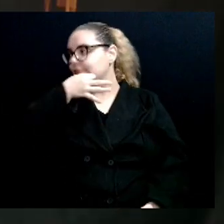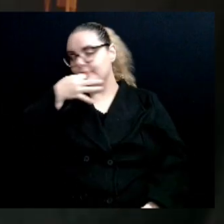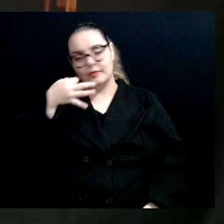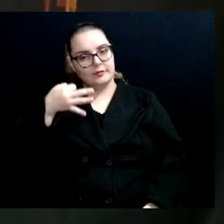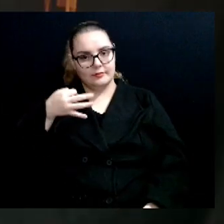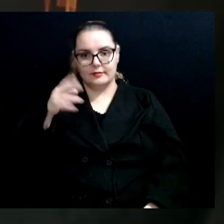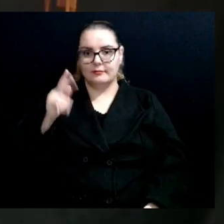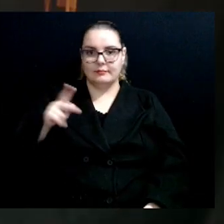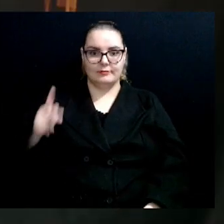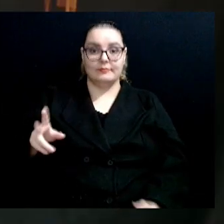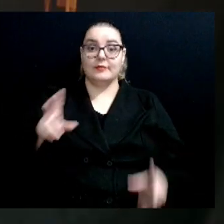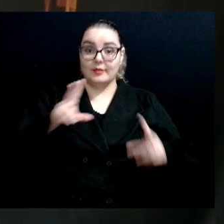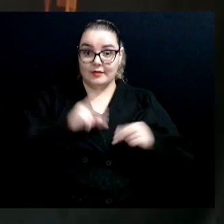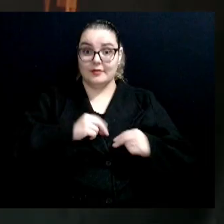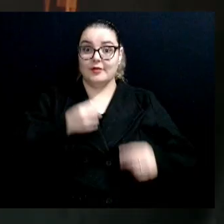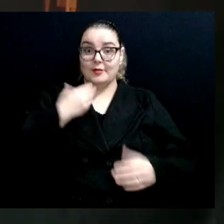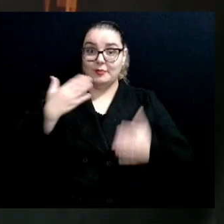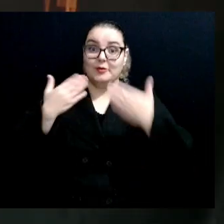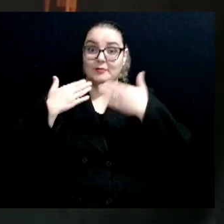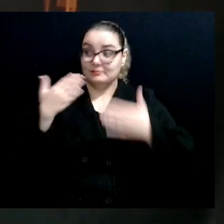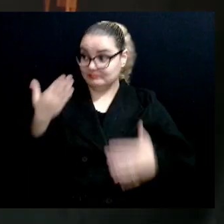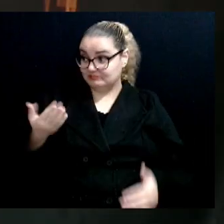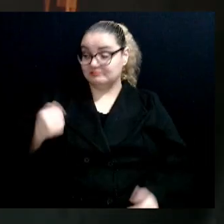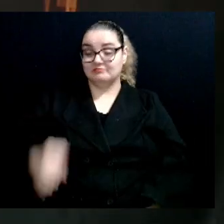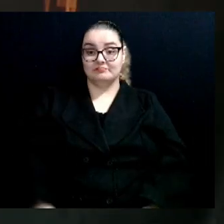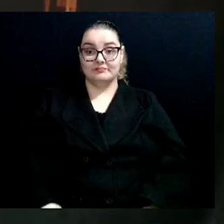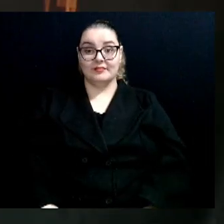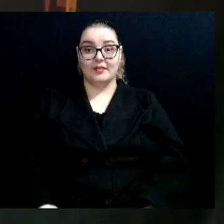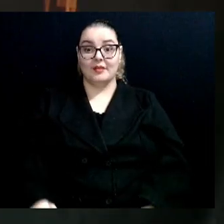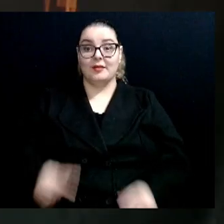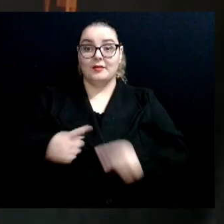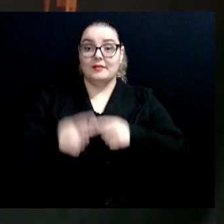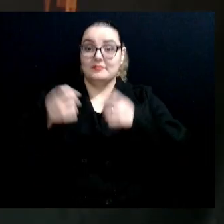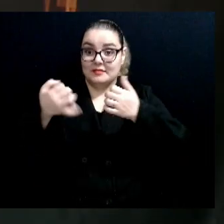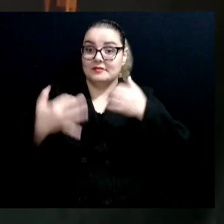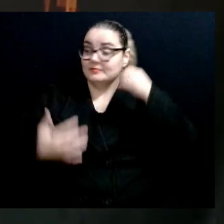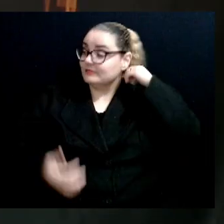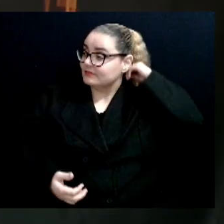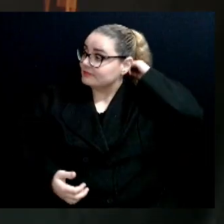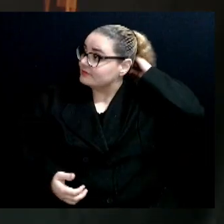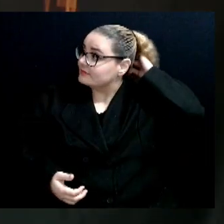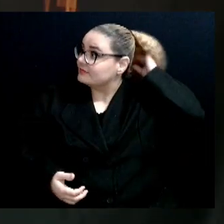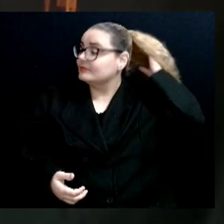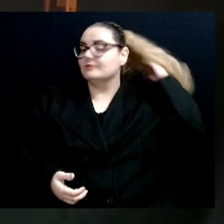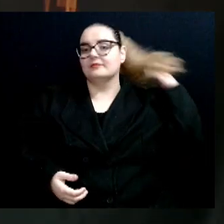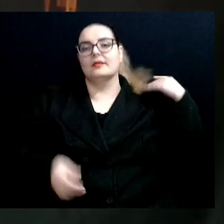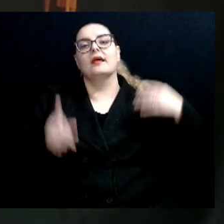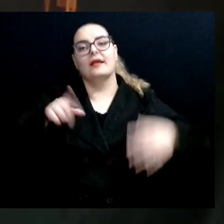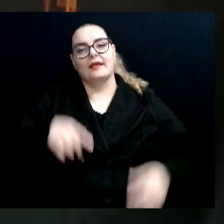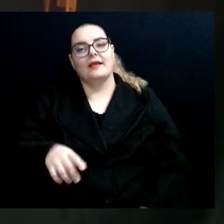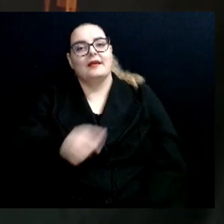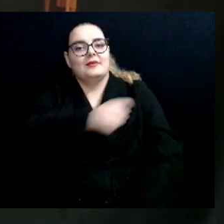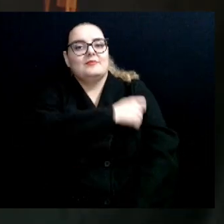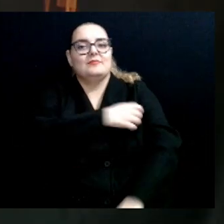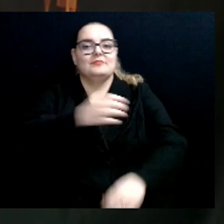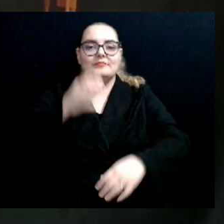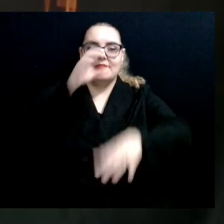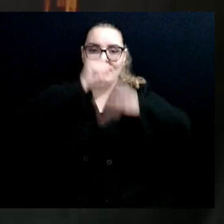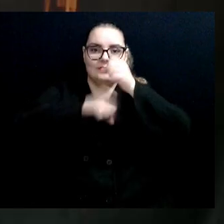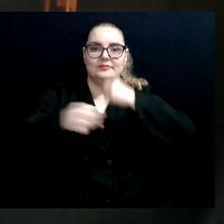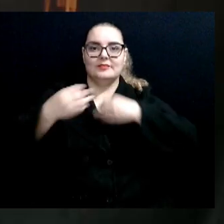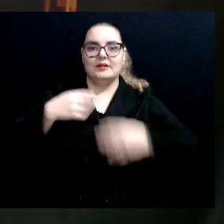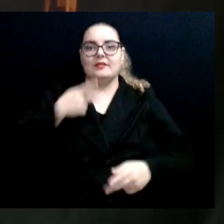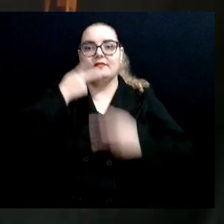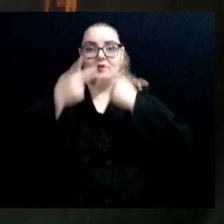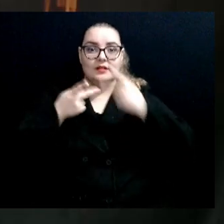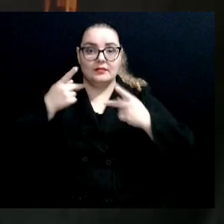muito bom conversar contigo, porque você vai nos orientando, é literalmente uma aula, né, gente? Nós estamos falando da violência contra a pessoa idosa,